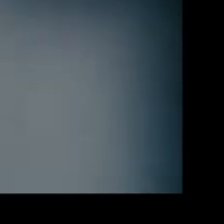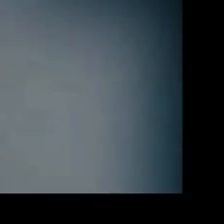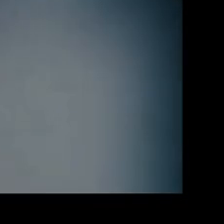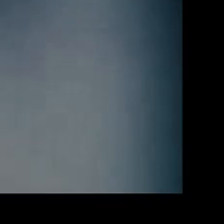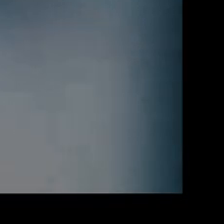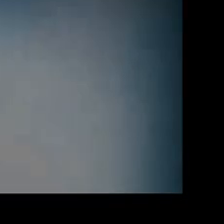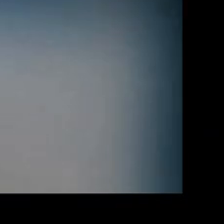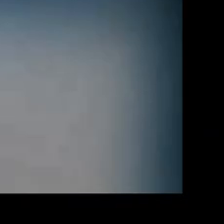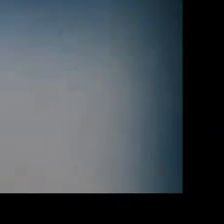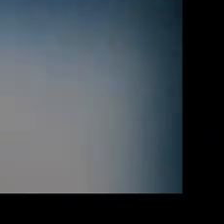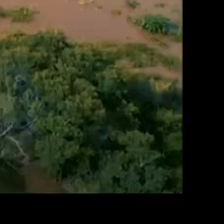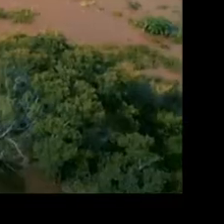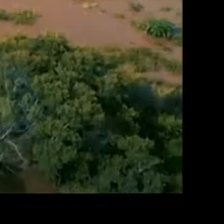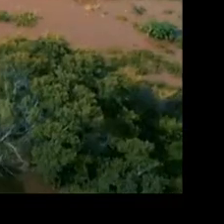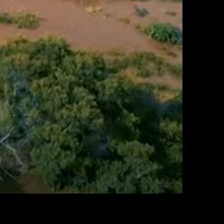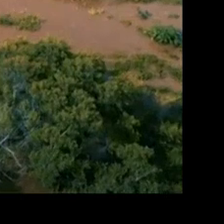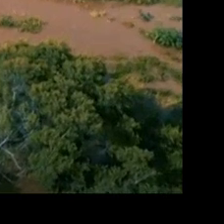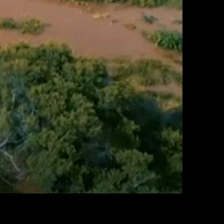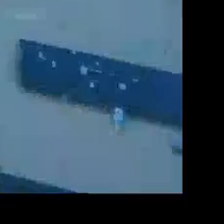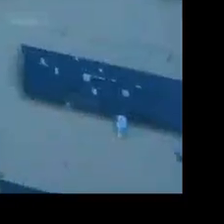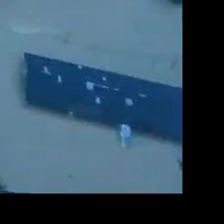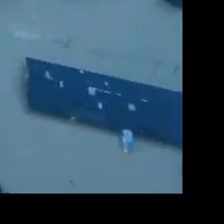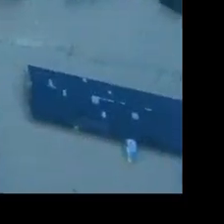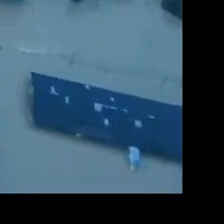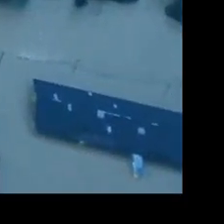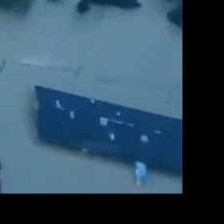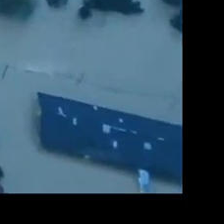Por de Deus, alguém pode ajudar?